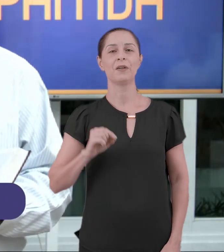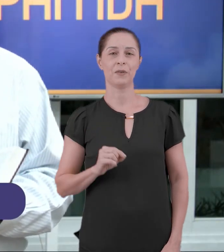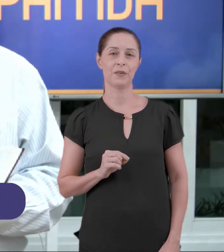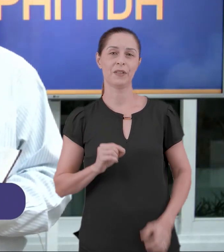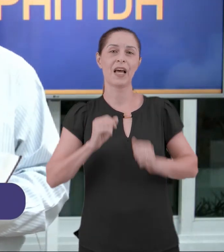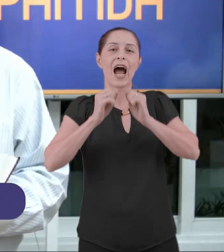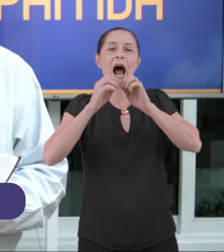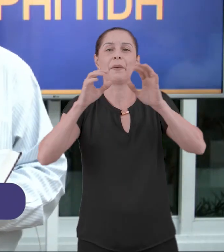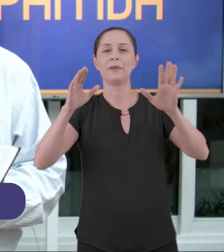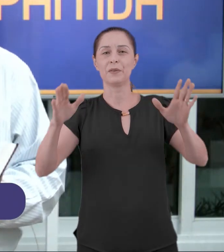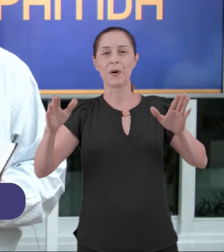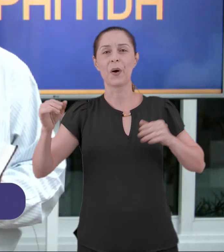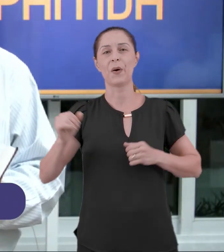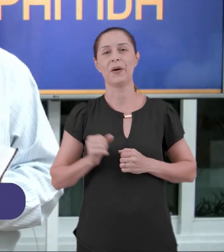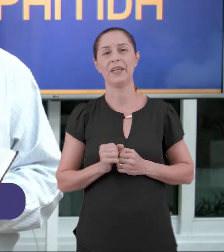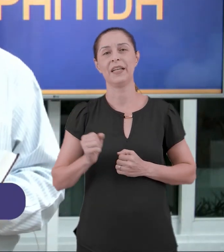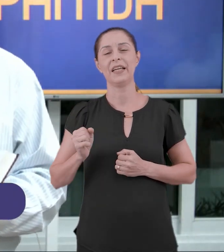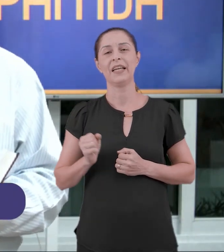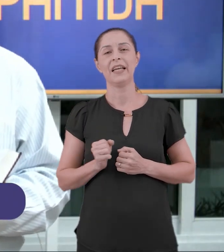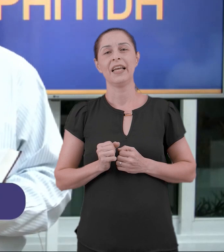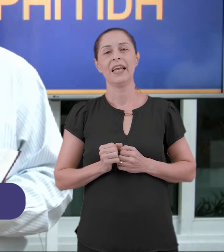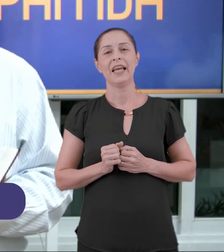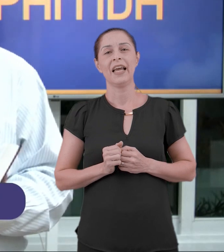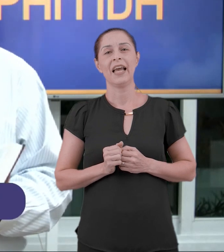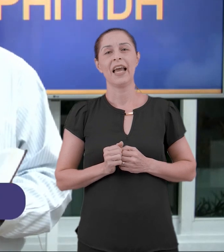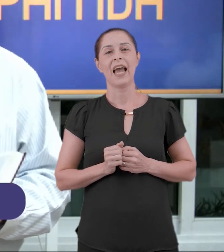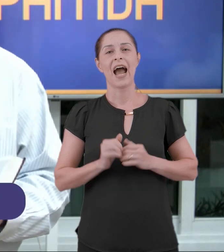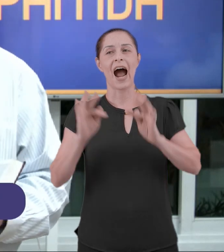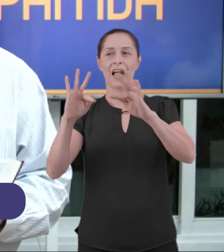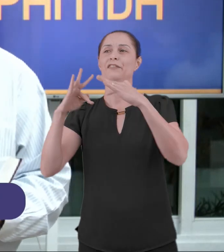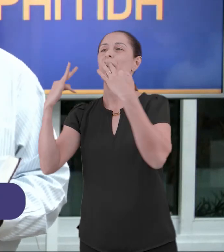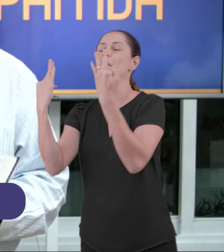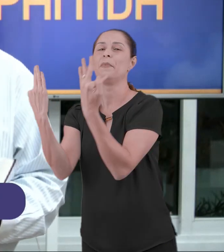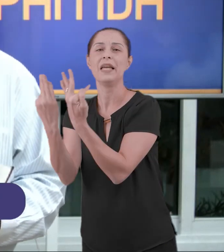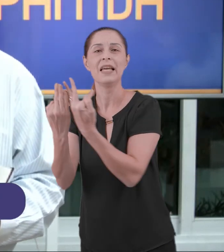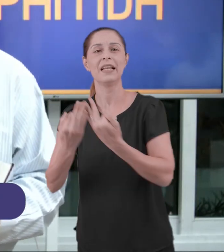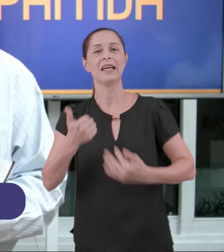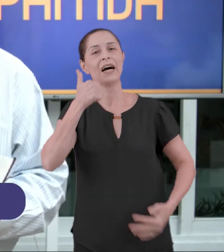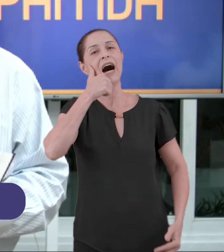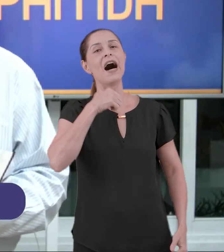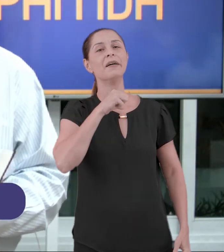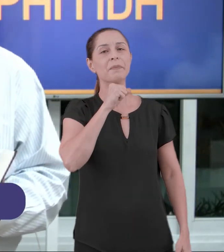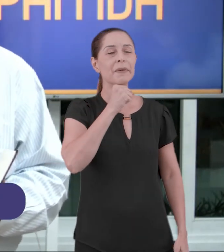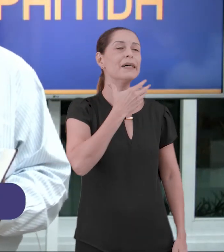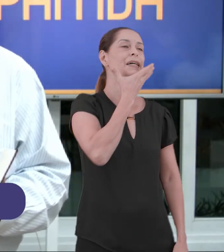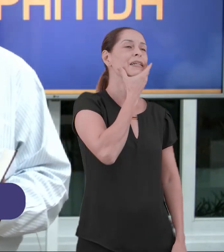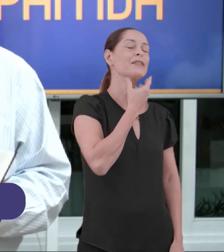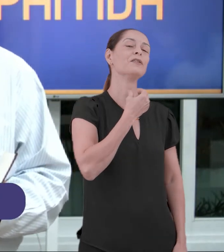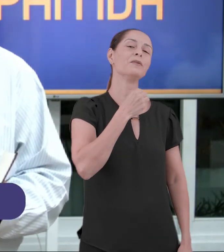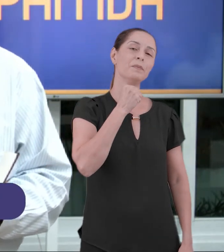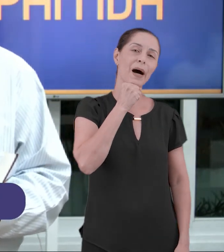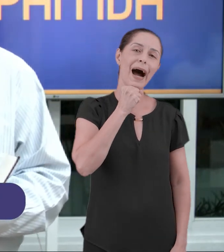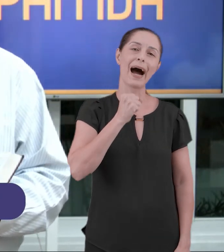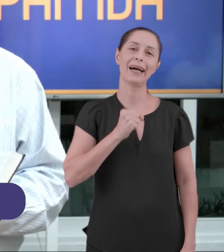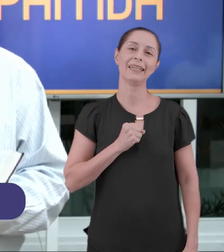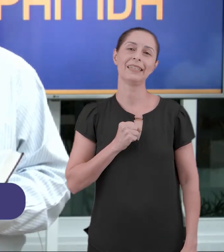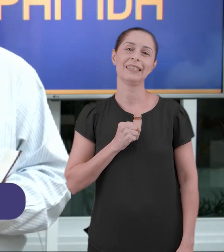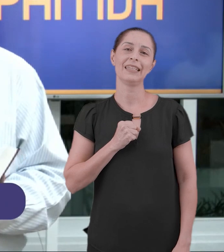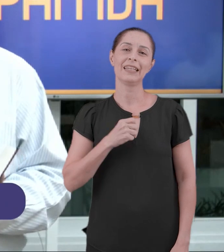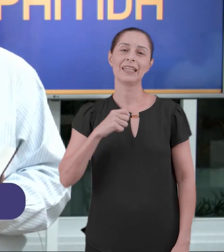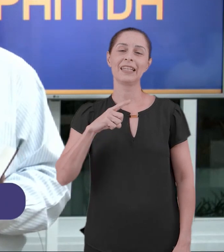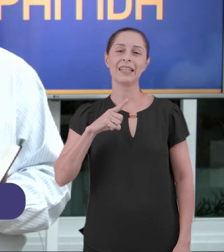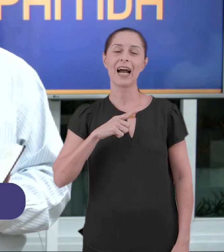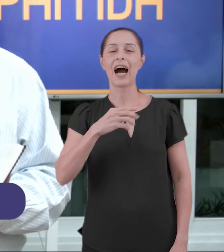graça sobre as famílias, sobre as mães, sobre os pais, das crianças